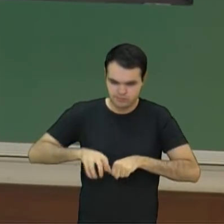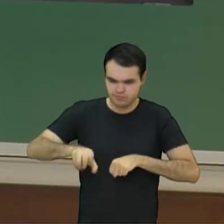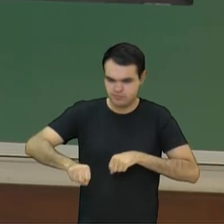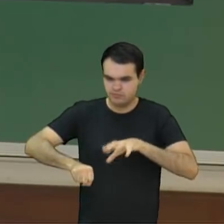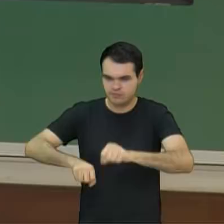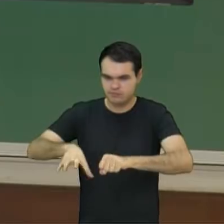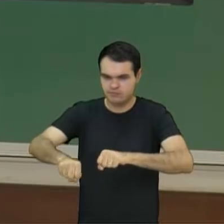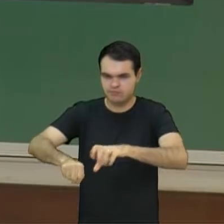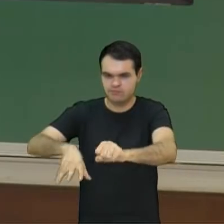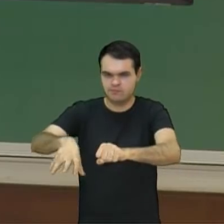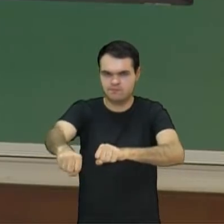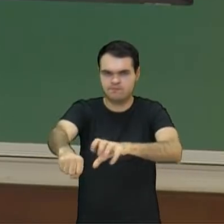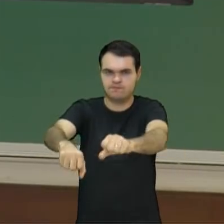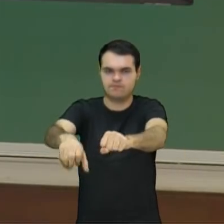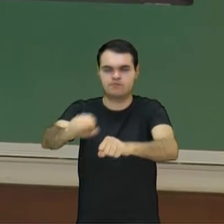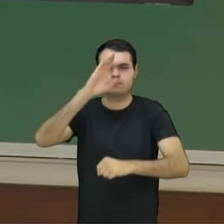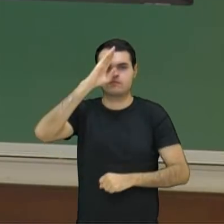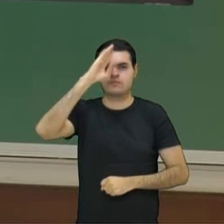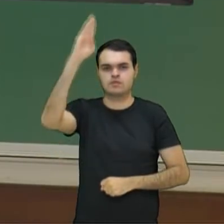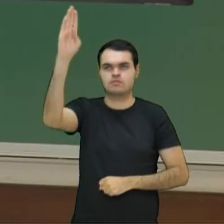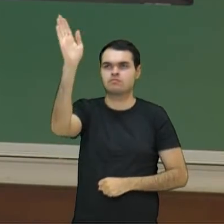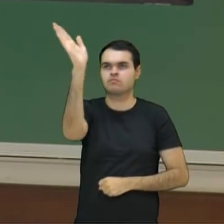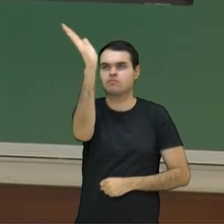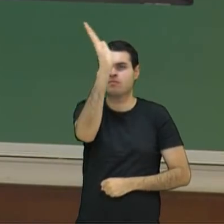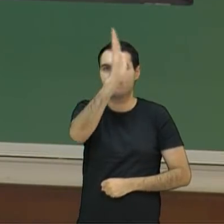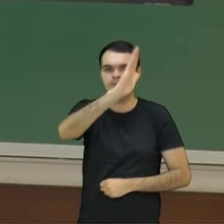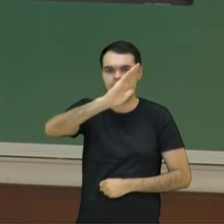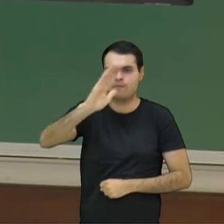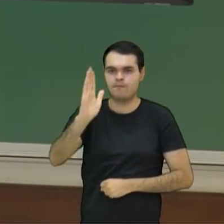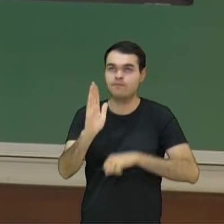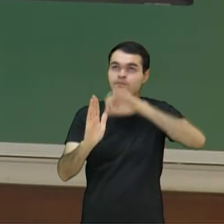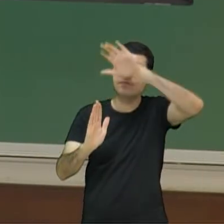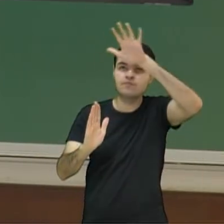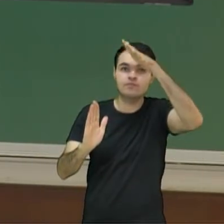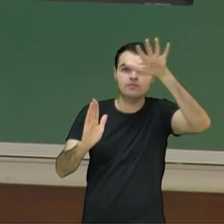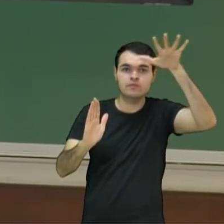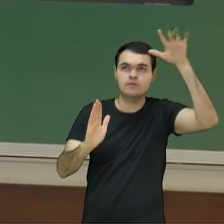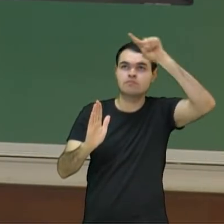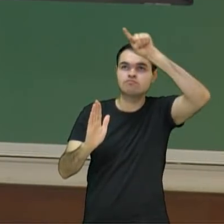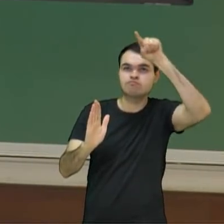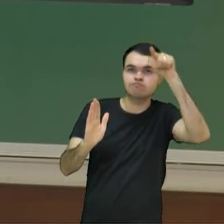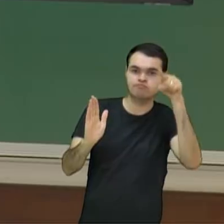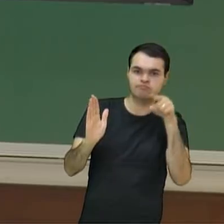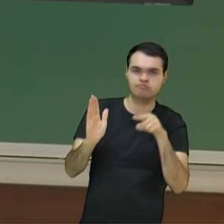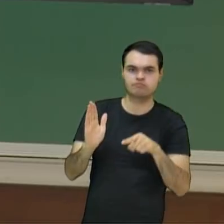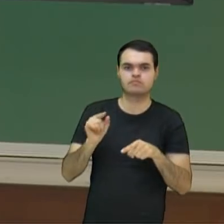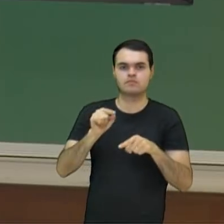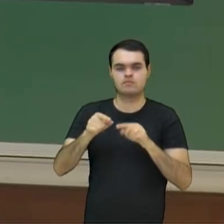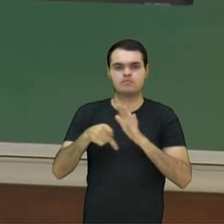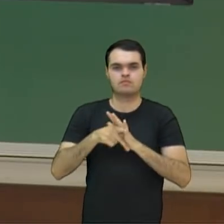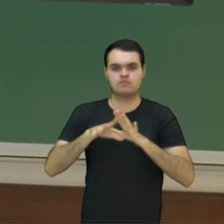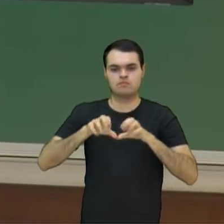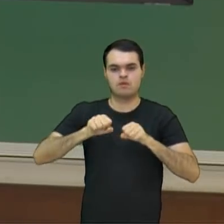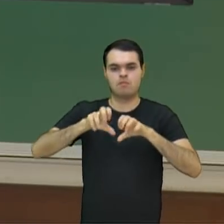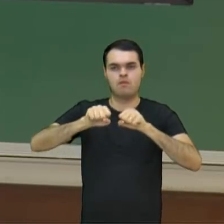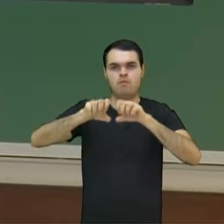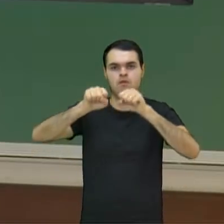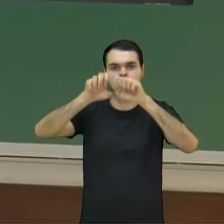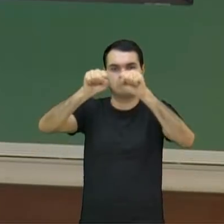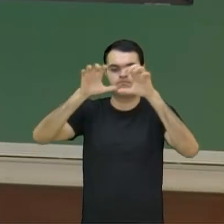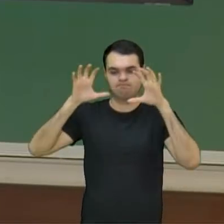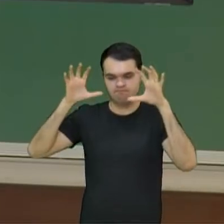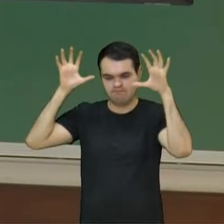e principalmente as áreas litorâneas, né, para marcar sua presença, sua referência enquanto colonizador, né, de quem